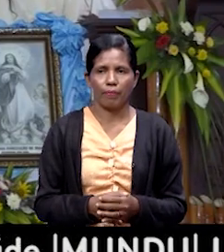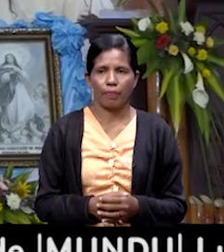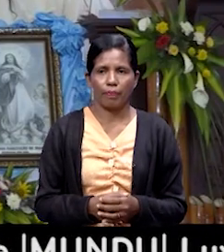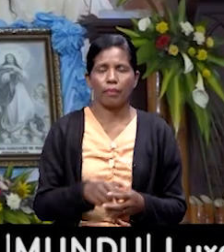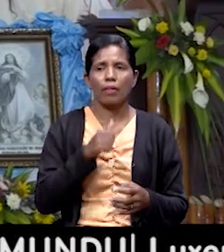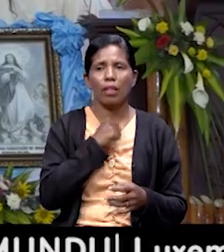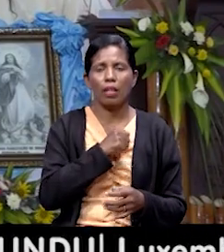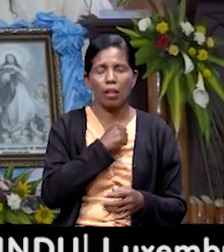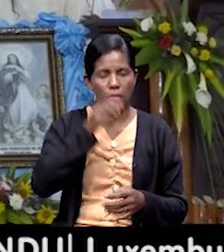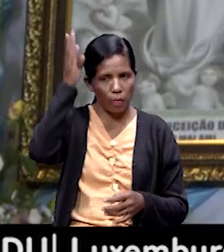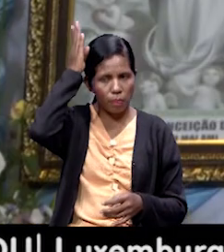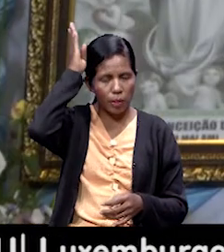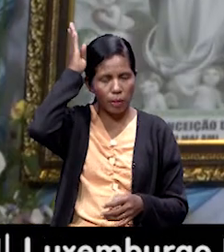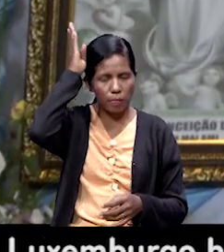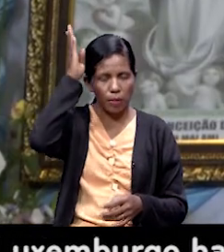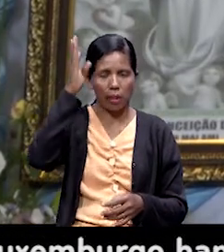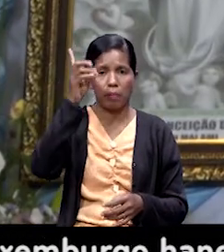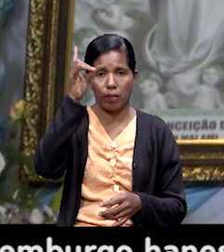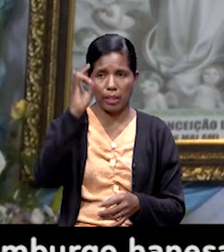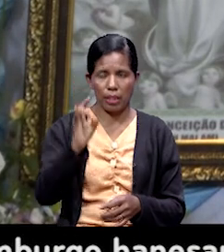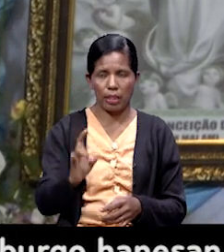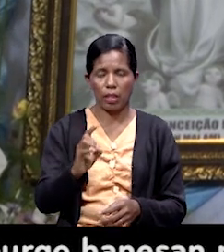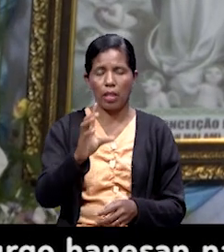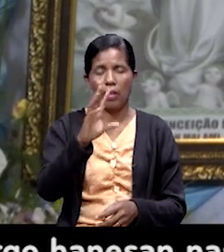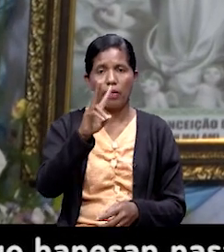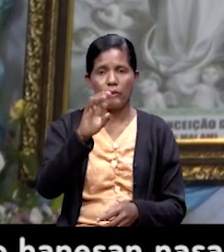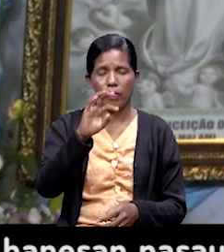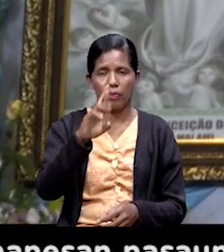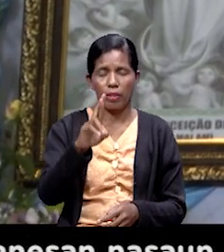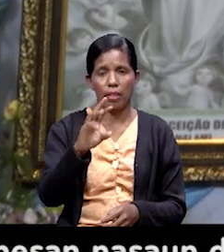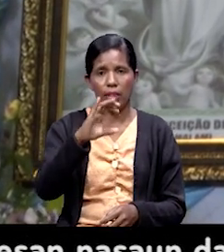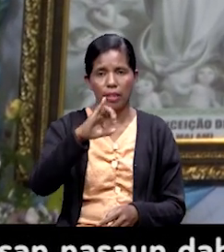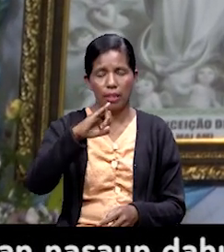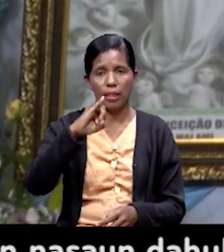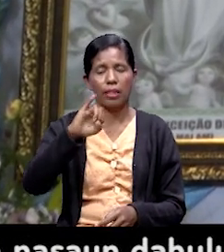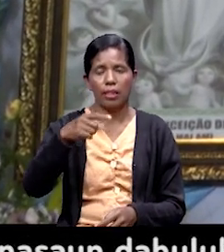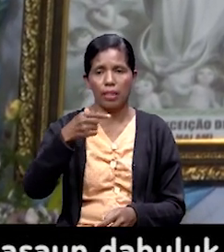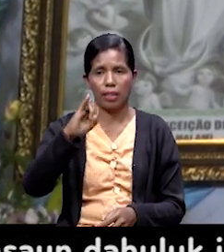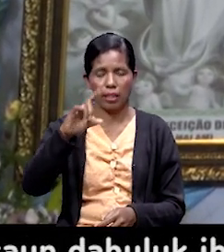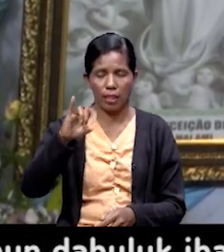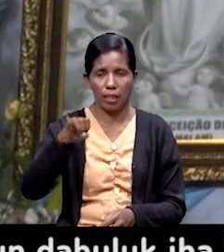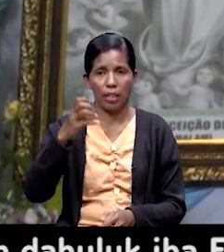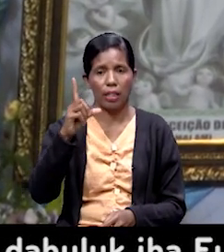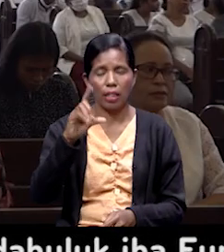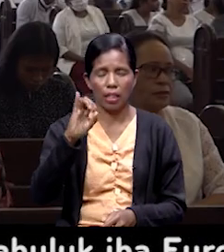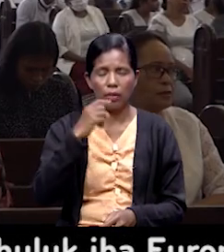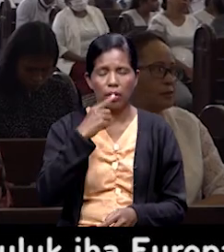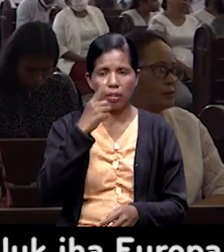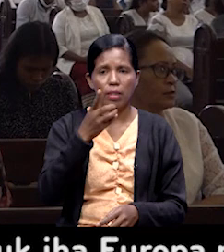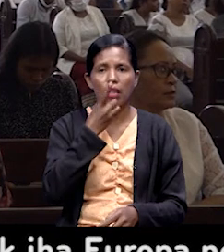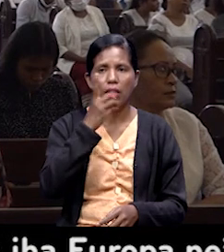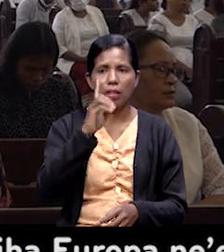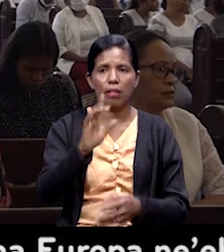Arcebispo Arquidiocese Metropolitana Dili, Dom Virgílio do Carmo da Silva SDB, hatou declaração ne hafuen celebra